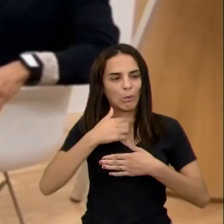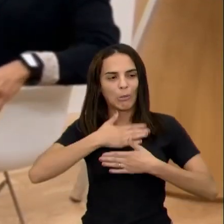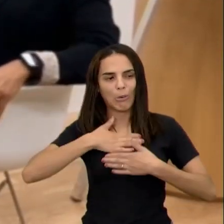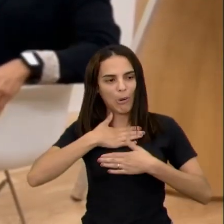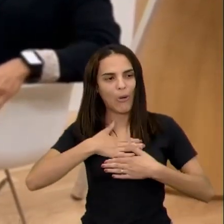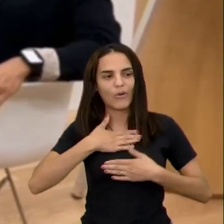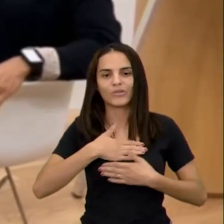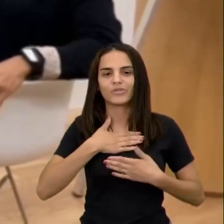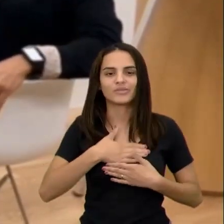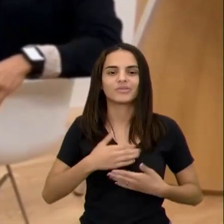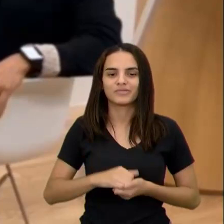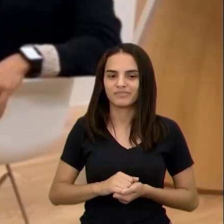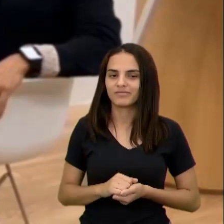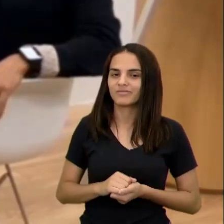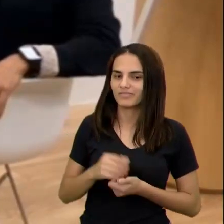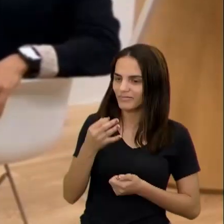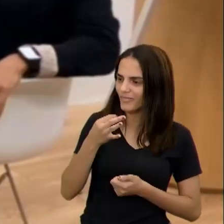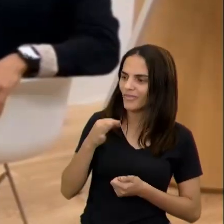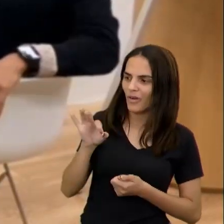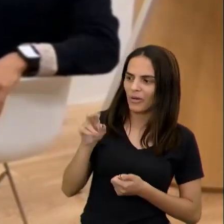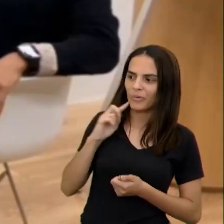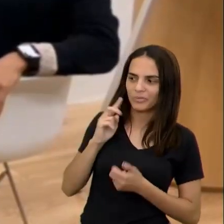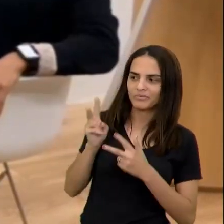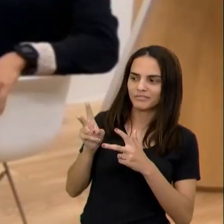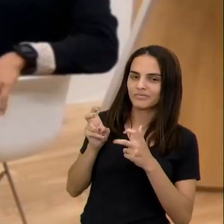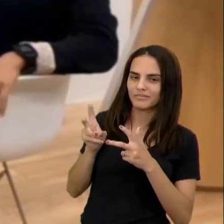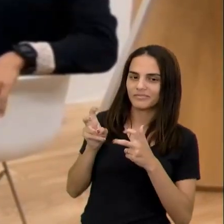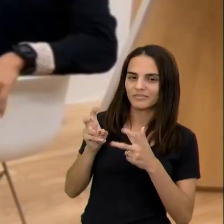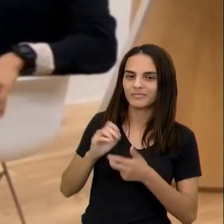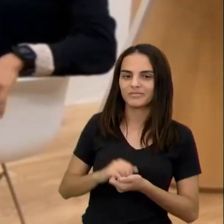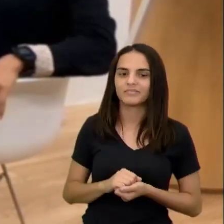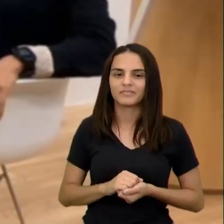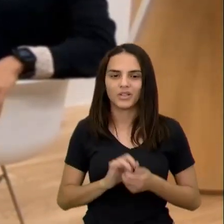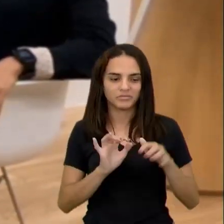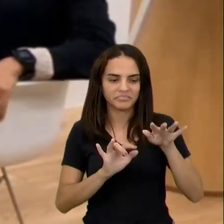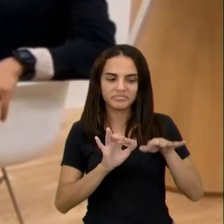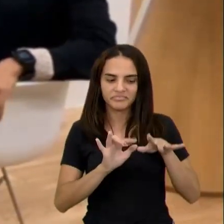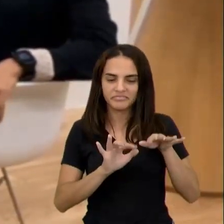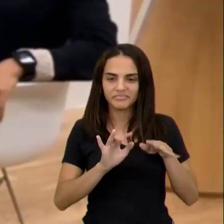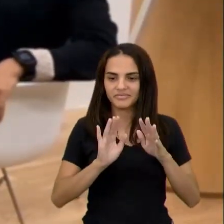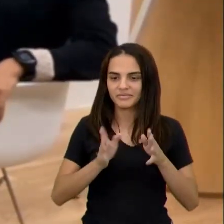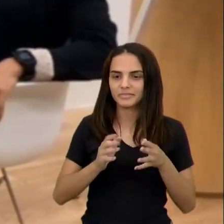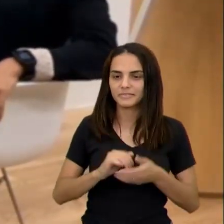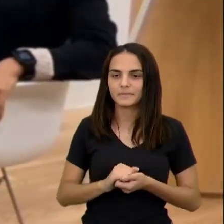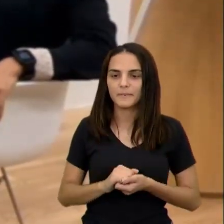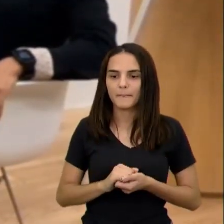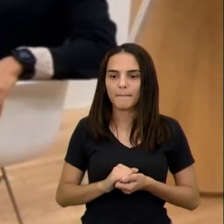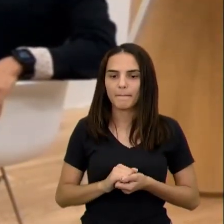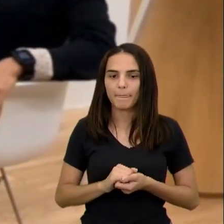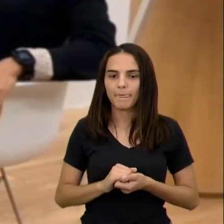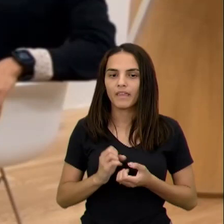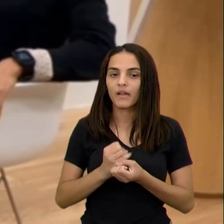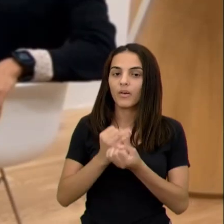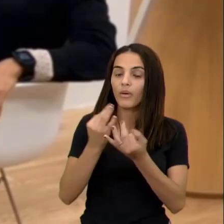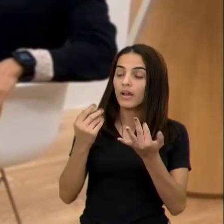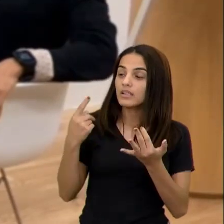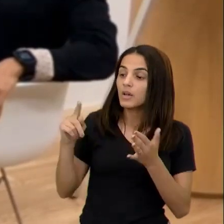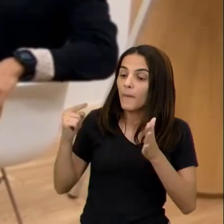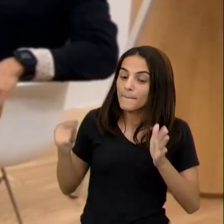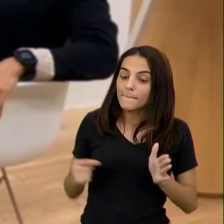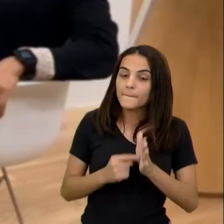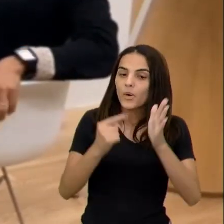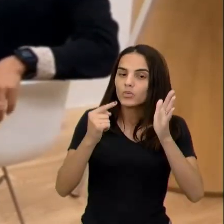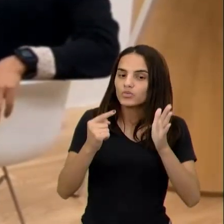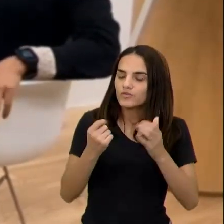assim eu lembro. Ótimo, tô percebendo. Tá até anotado aqui já. E quais são os seus pontos fortes e